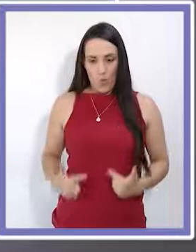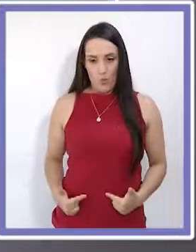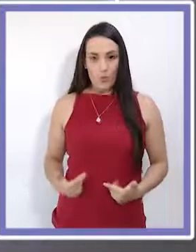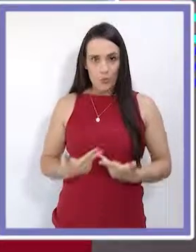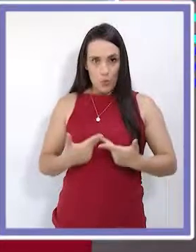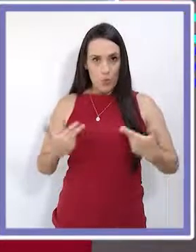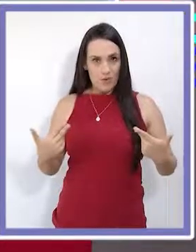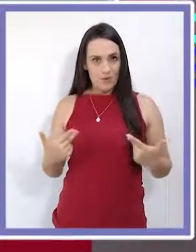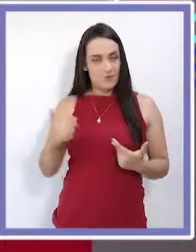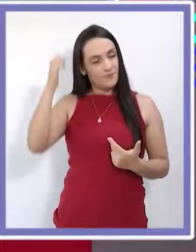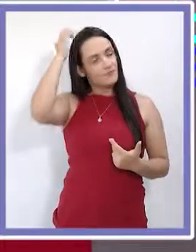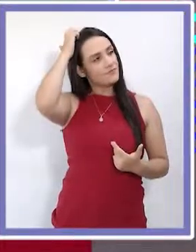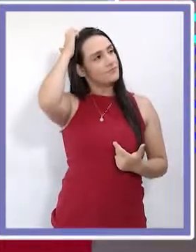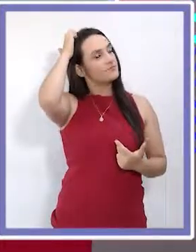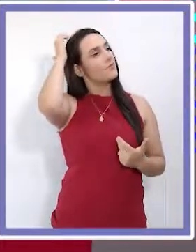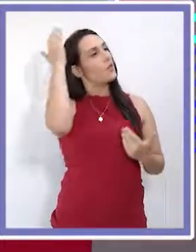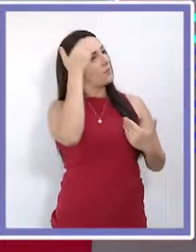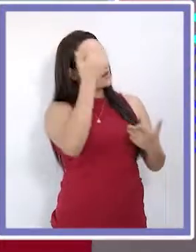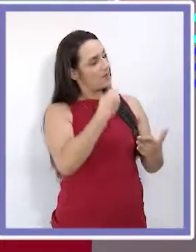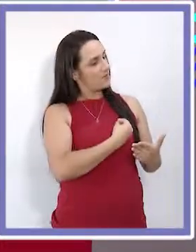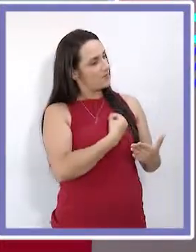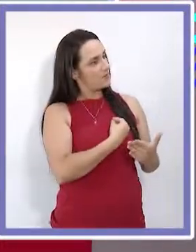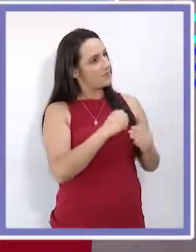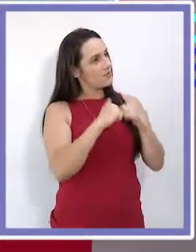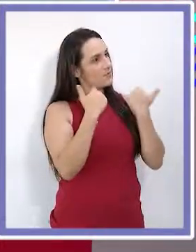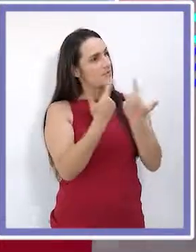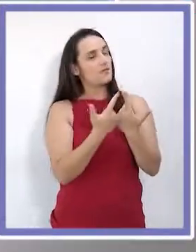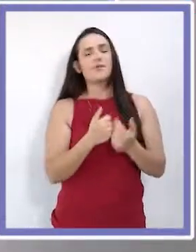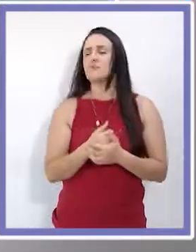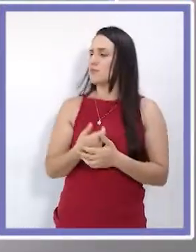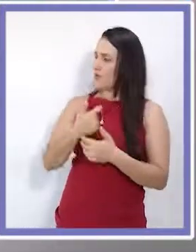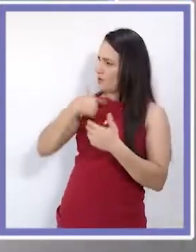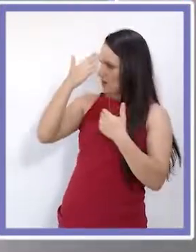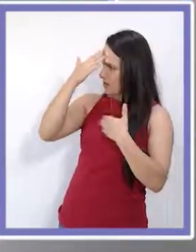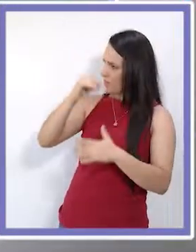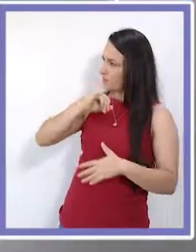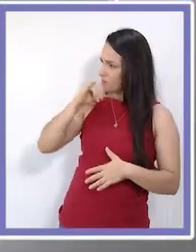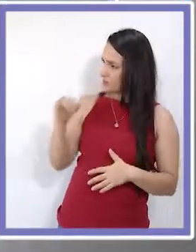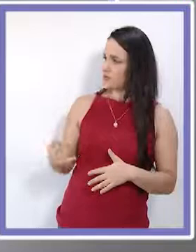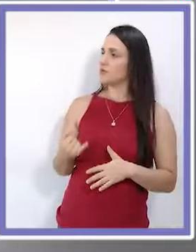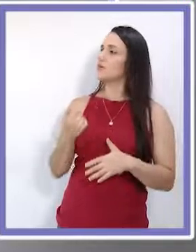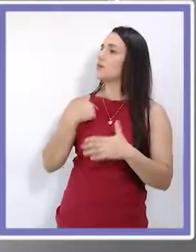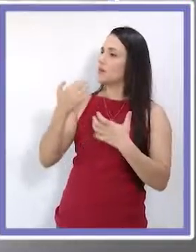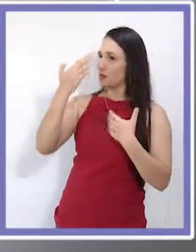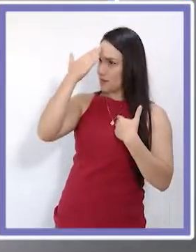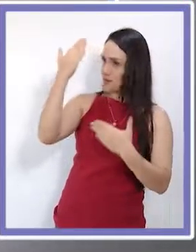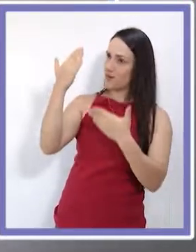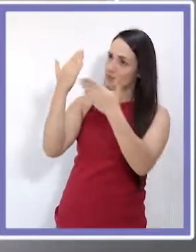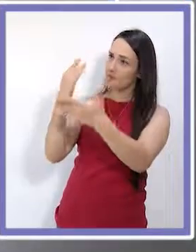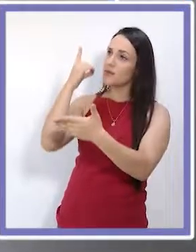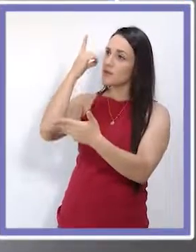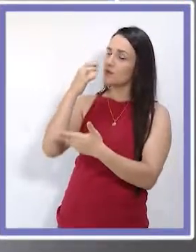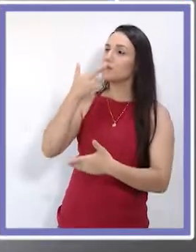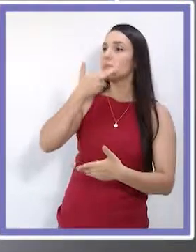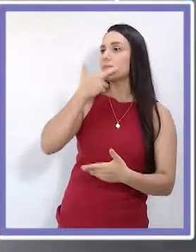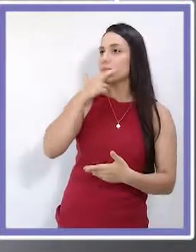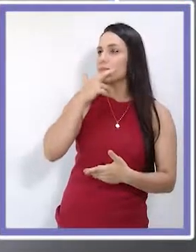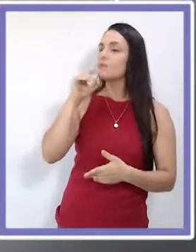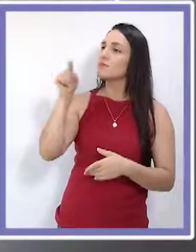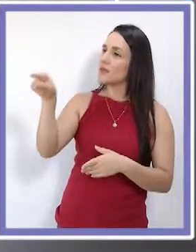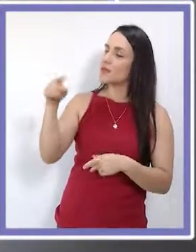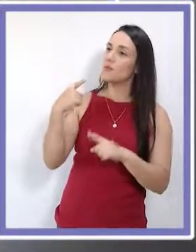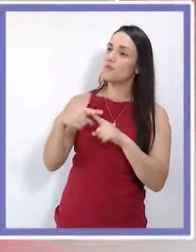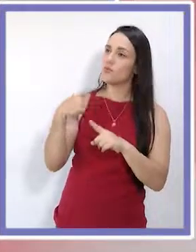Assembleia. Bom dia, eu que agradeço, né, a oportunidade, queria agradecer muito ao